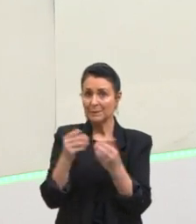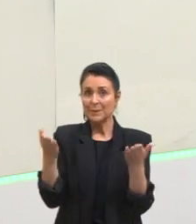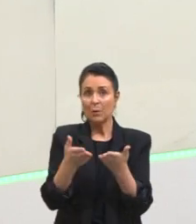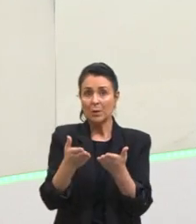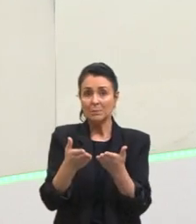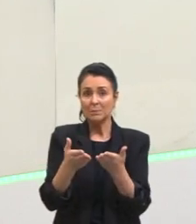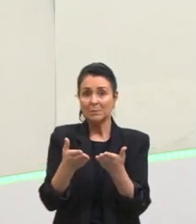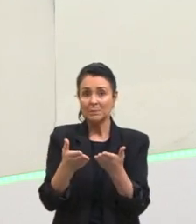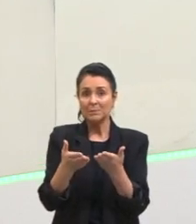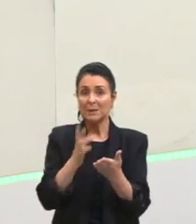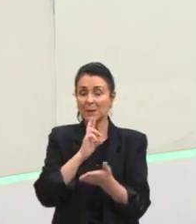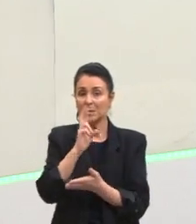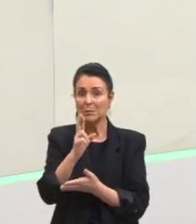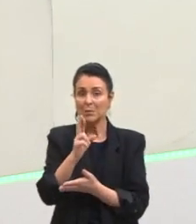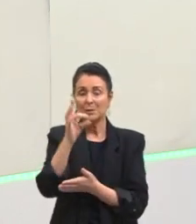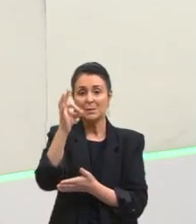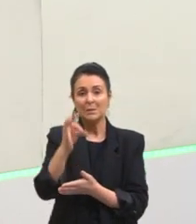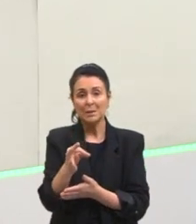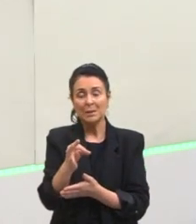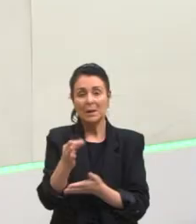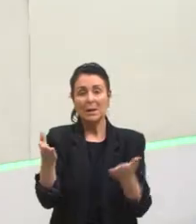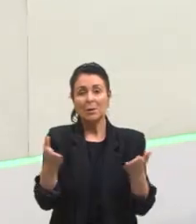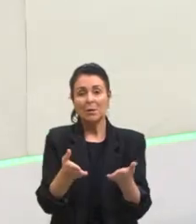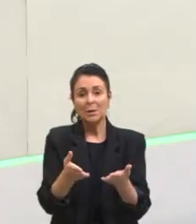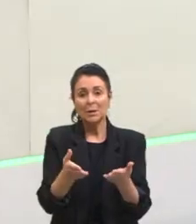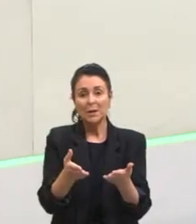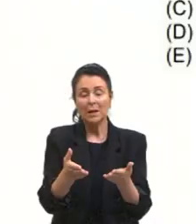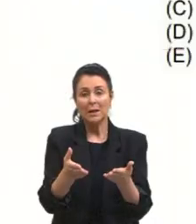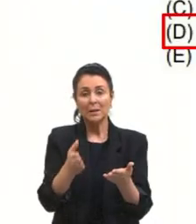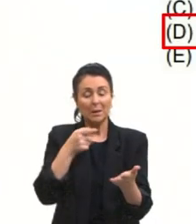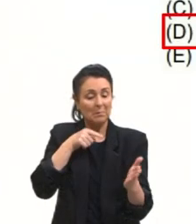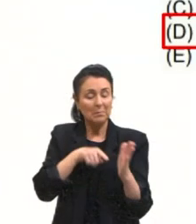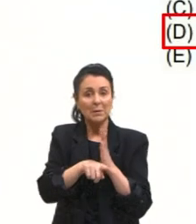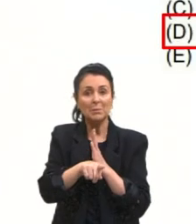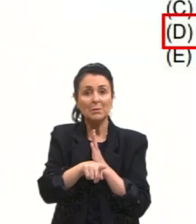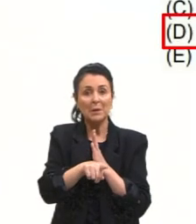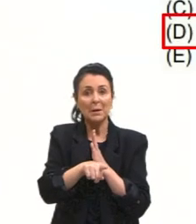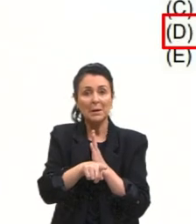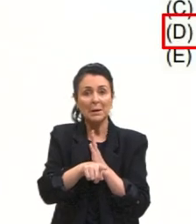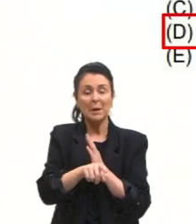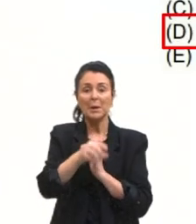tá pronto. E a resposta correta, então, desse exercício é